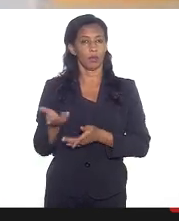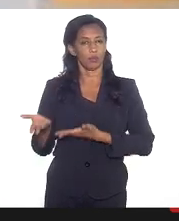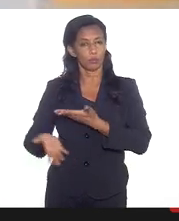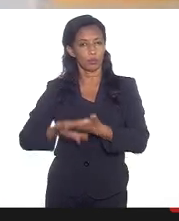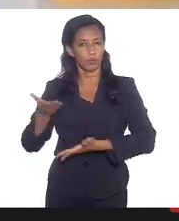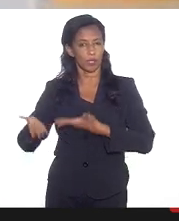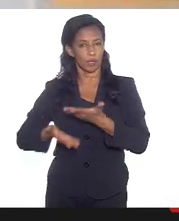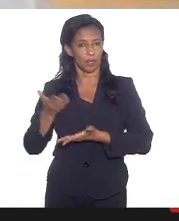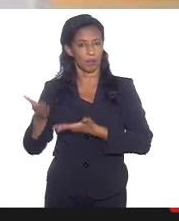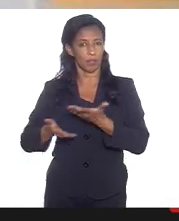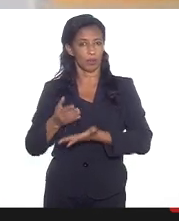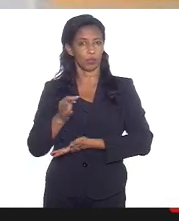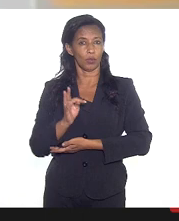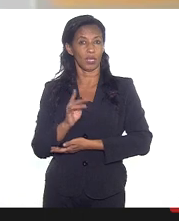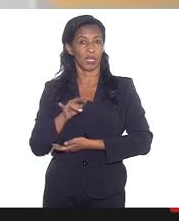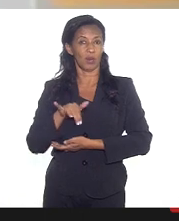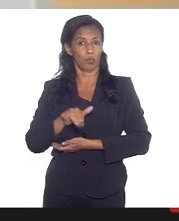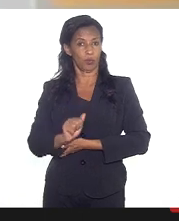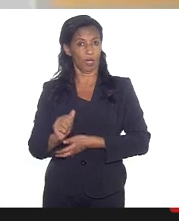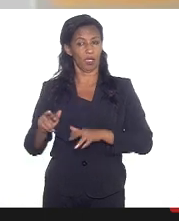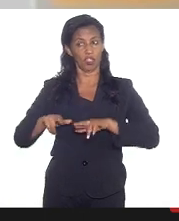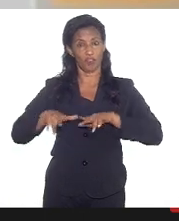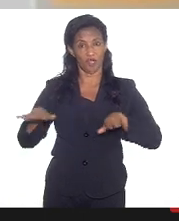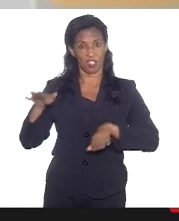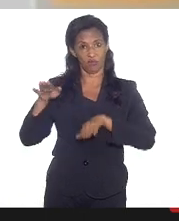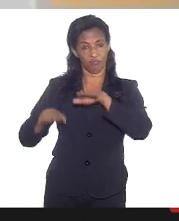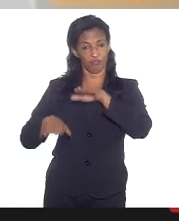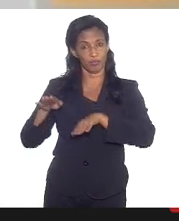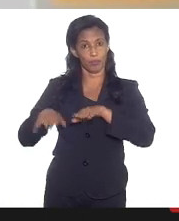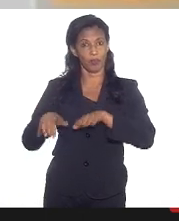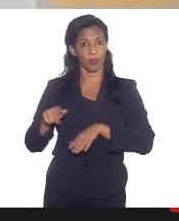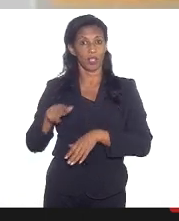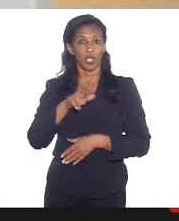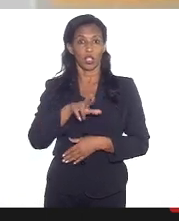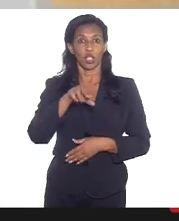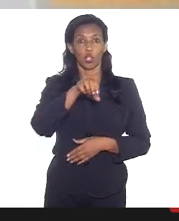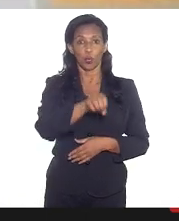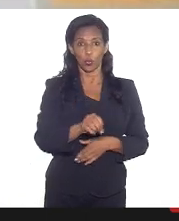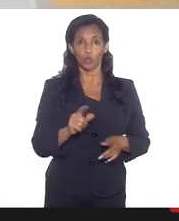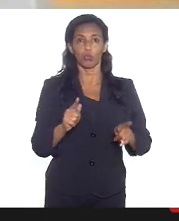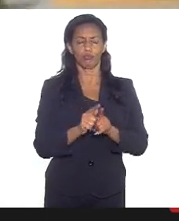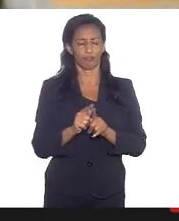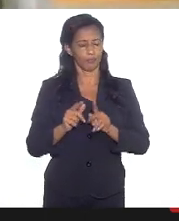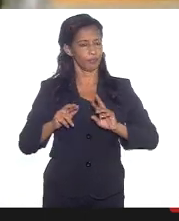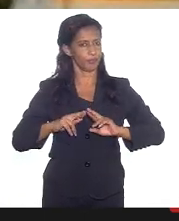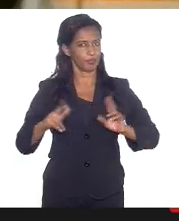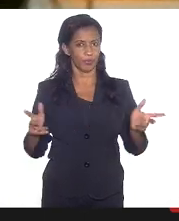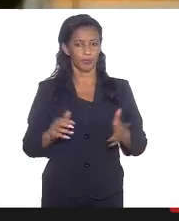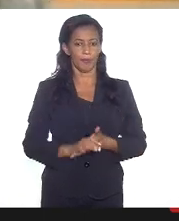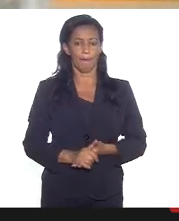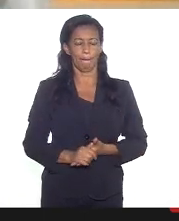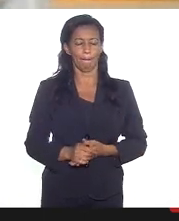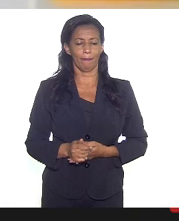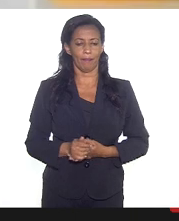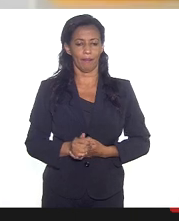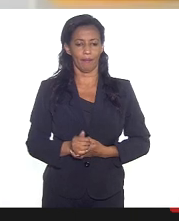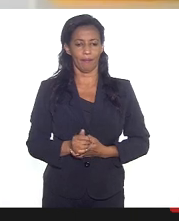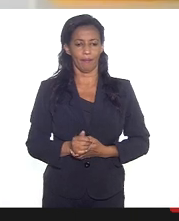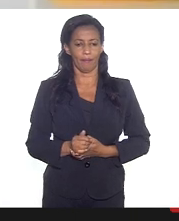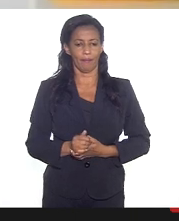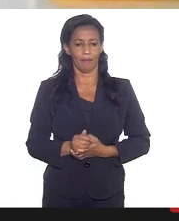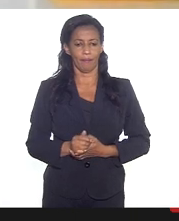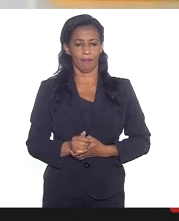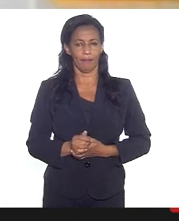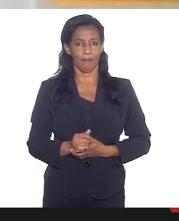tributário é diferente nos líquidos, não é a mesma coisa, e os usos são muito diferentes, né? Então, voltando